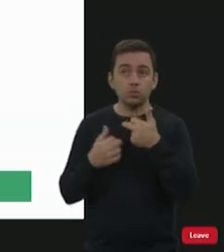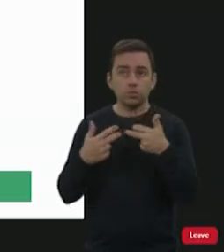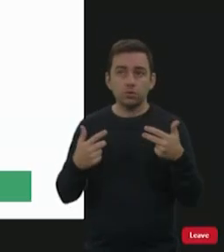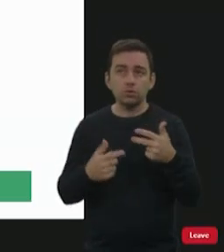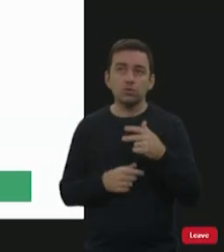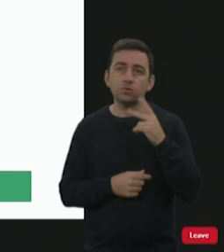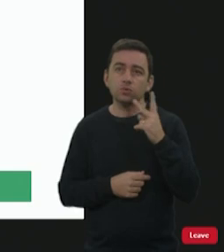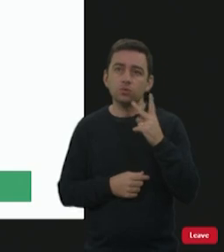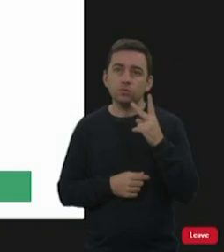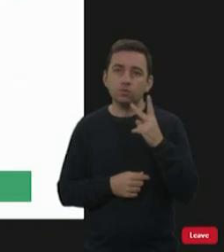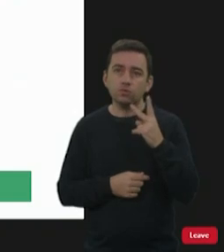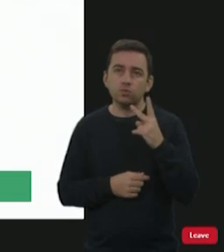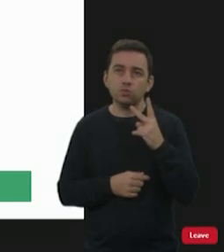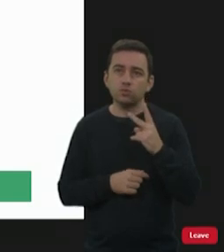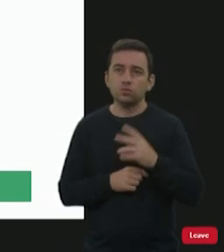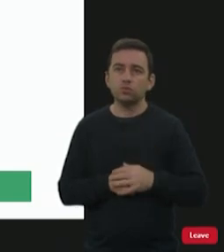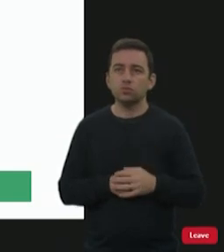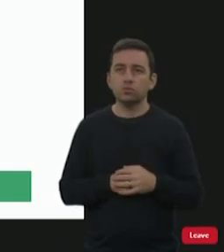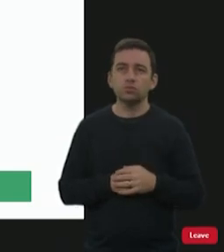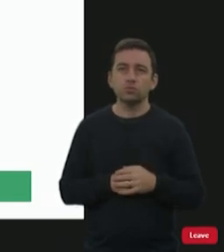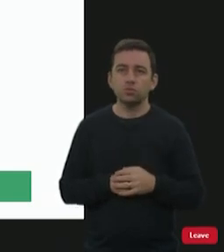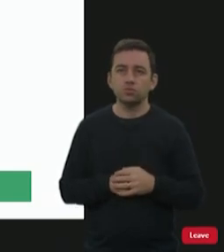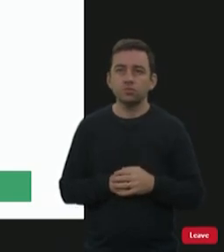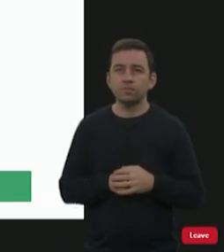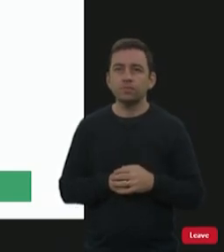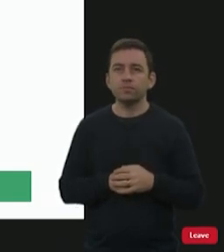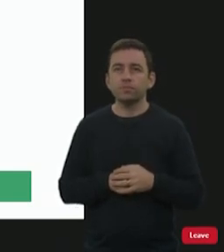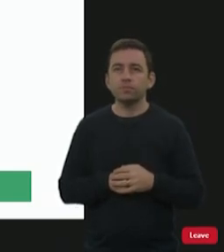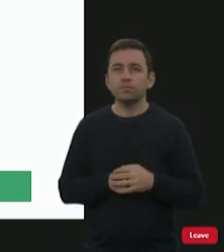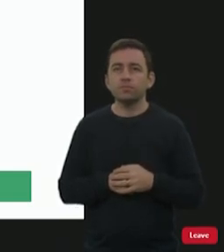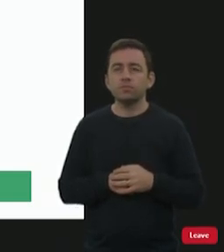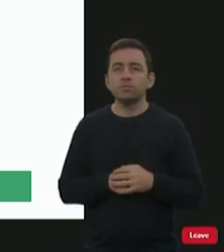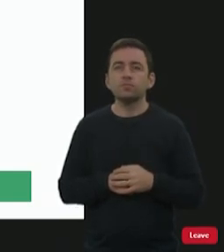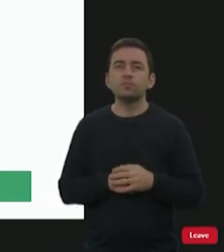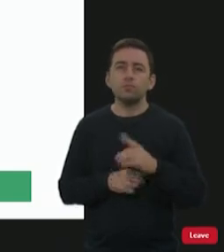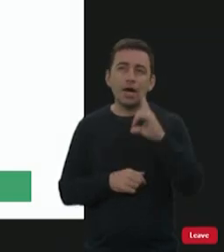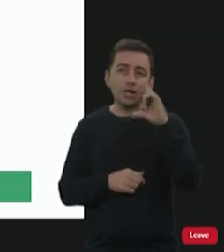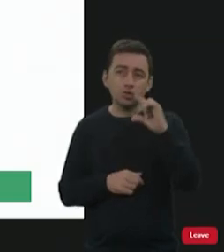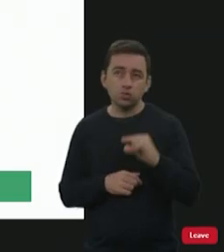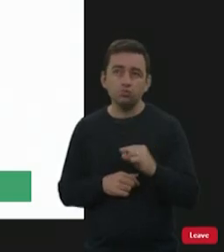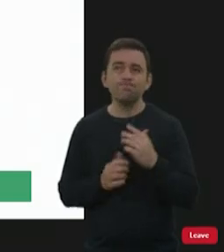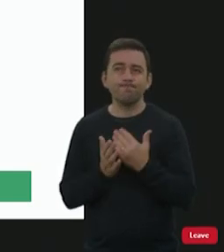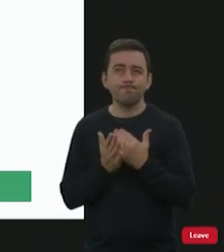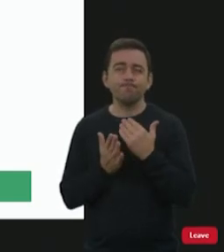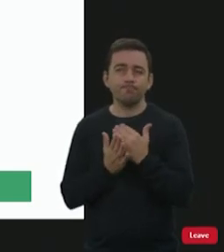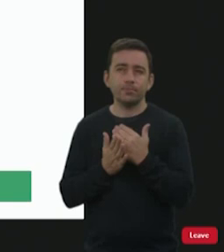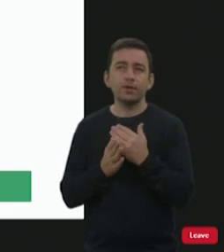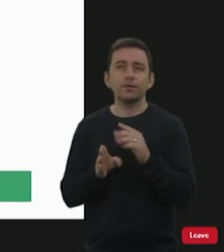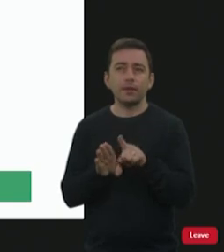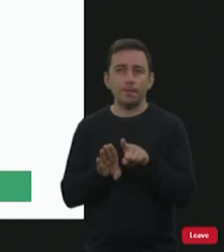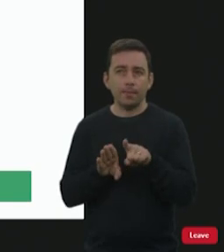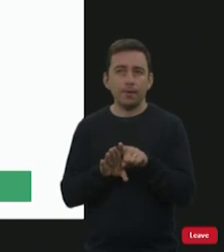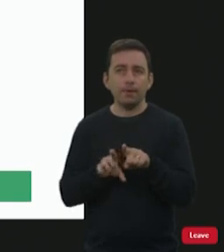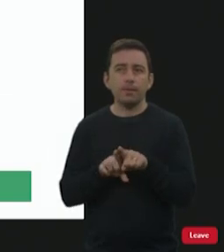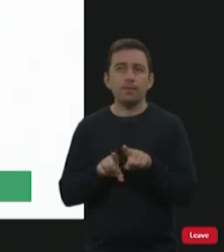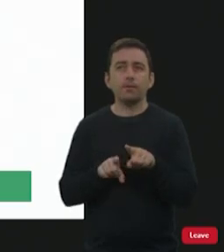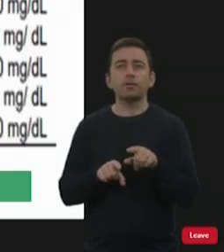200 para 79, baixou consideravelmente, colesterol total,